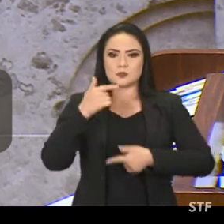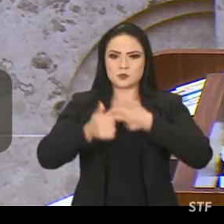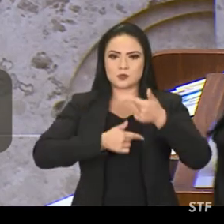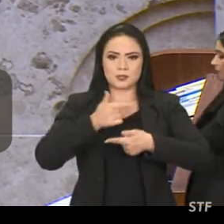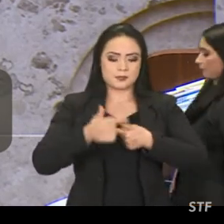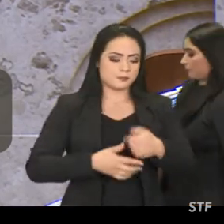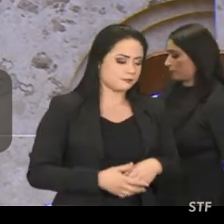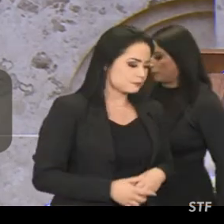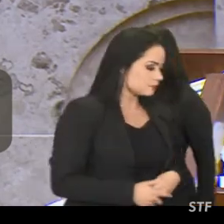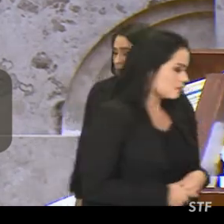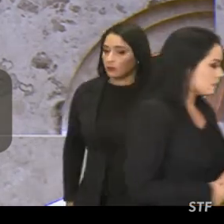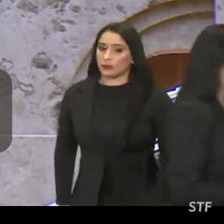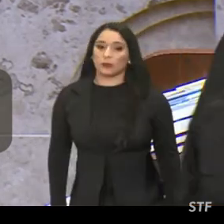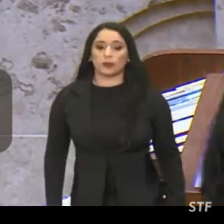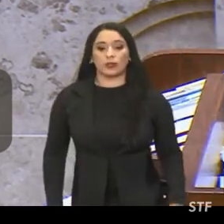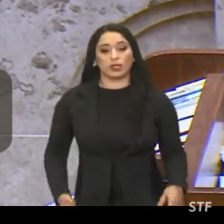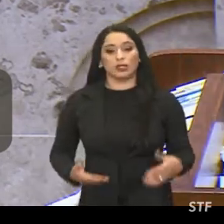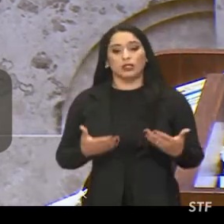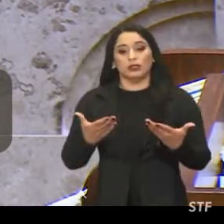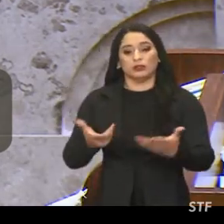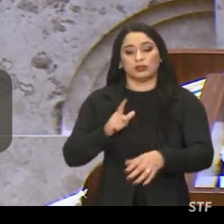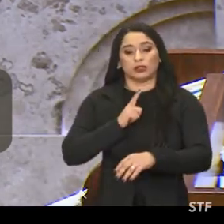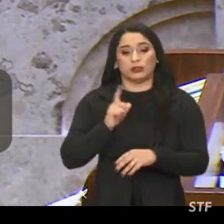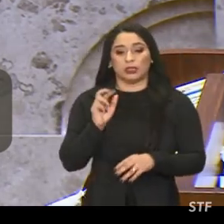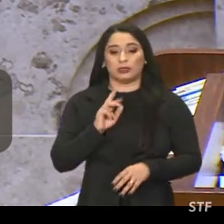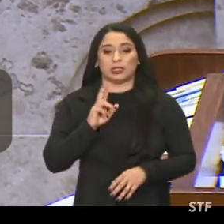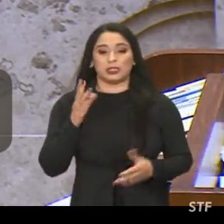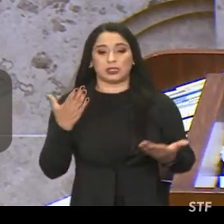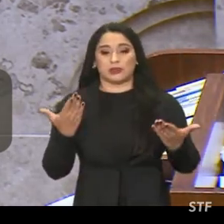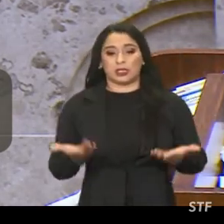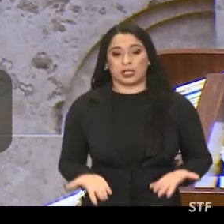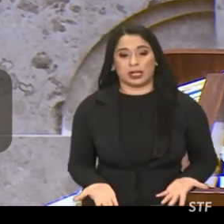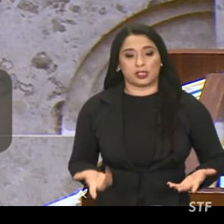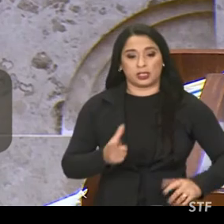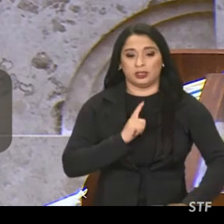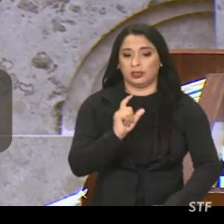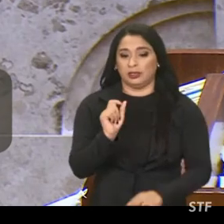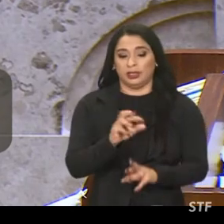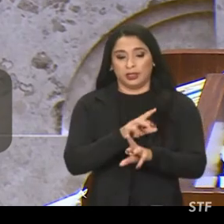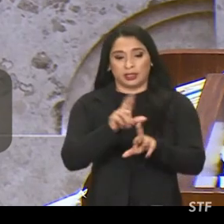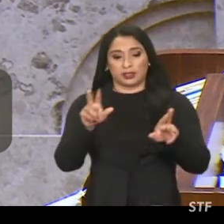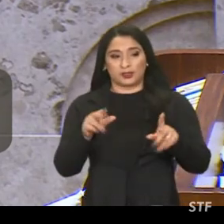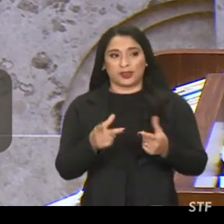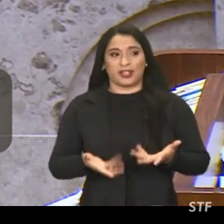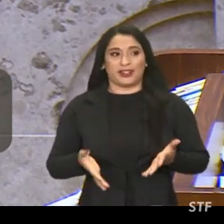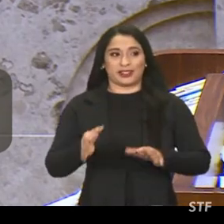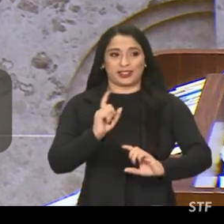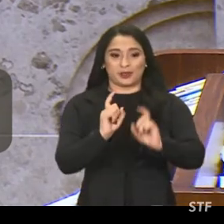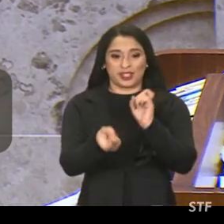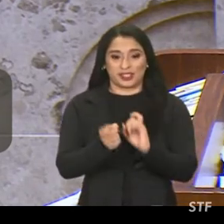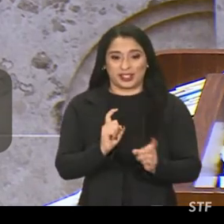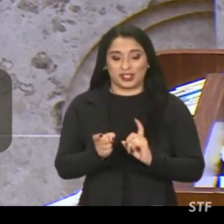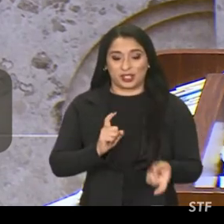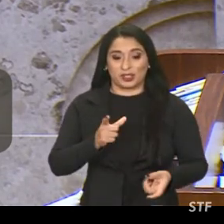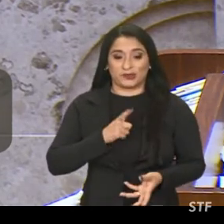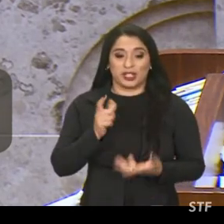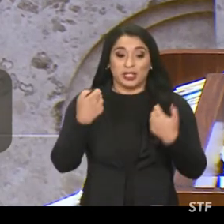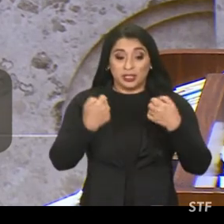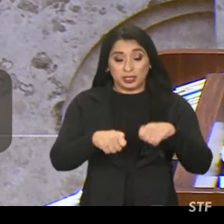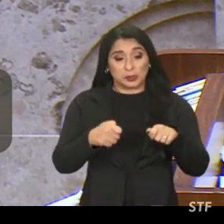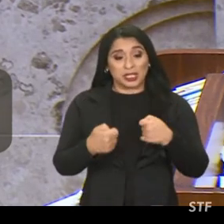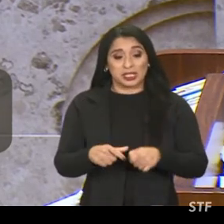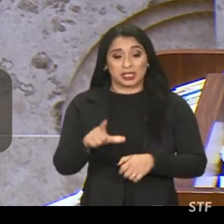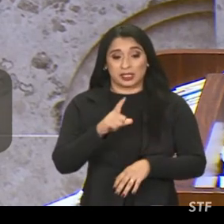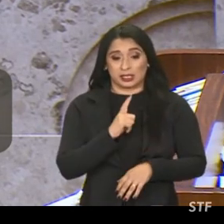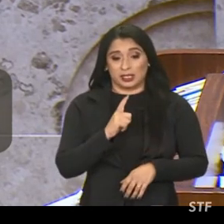vista justamente a exiguidade do aparato administrativo necessário para que